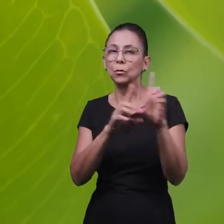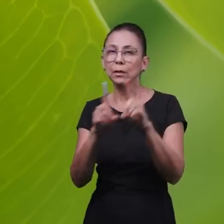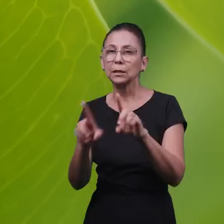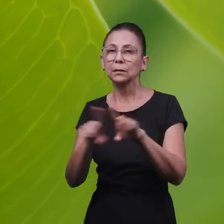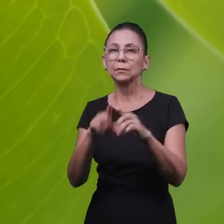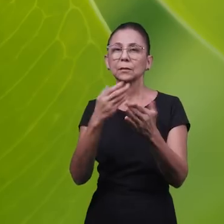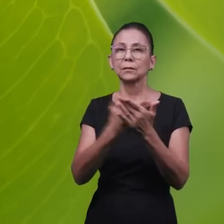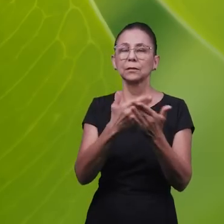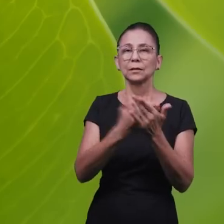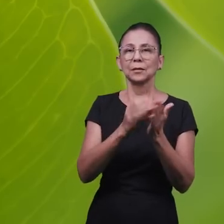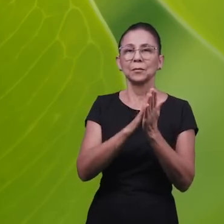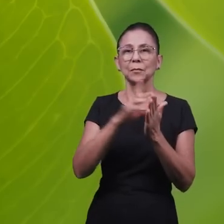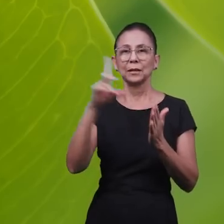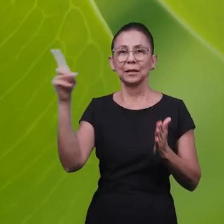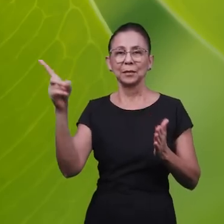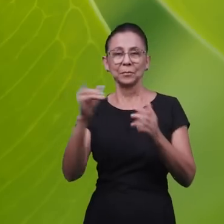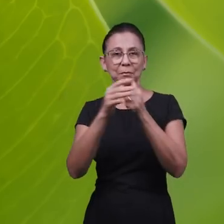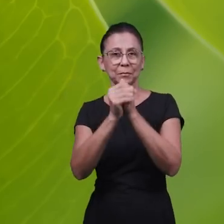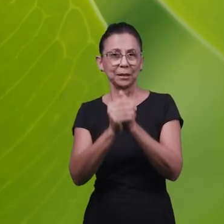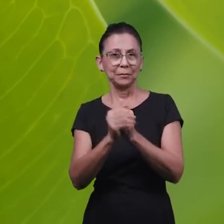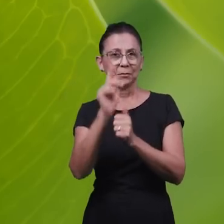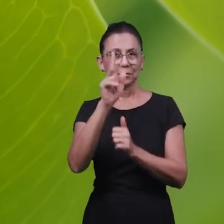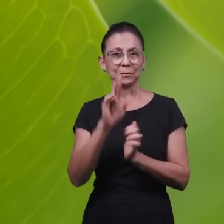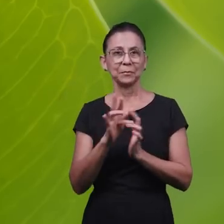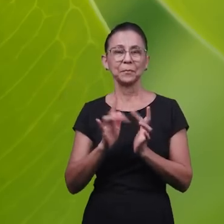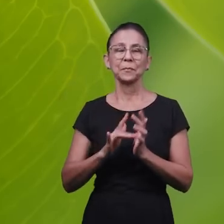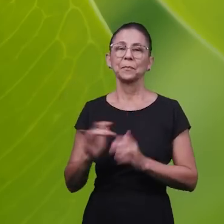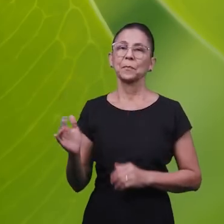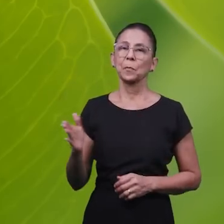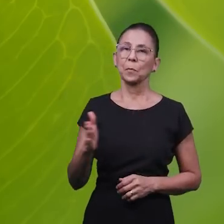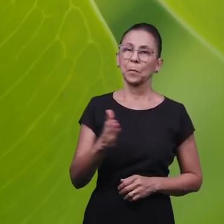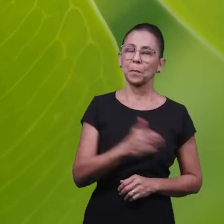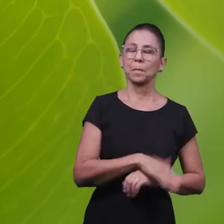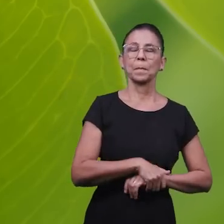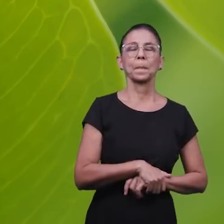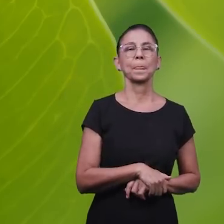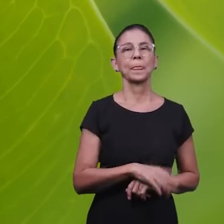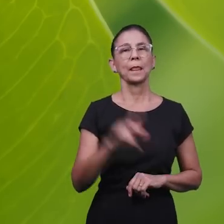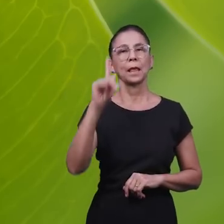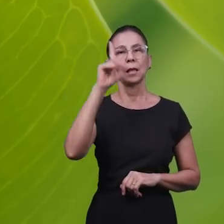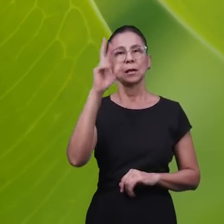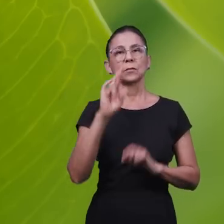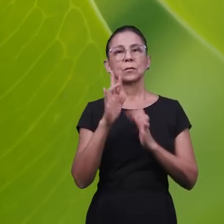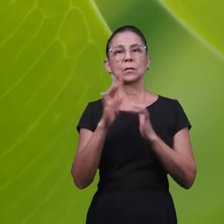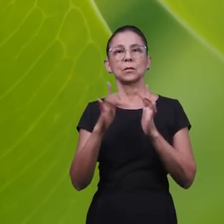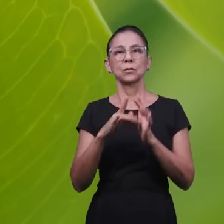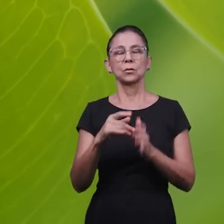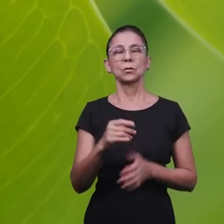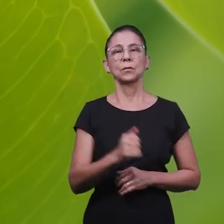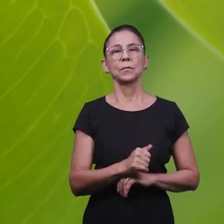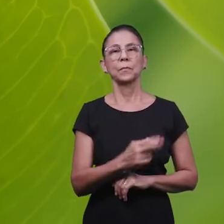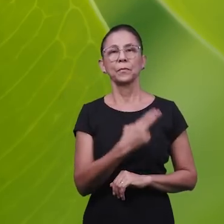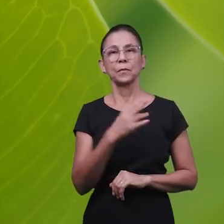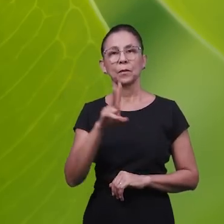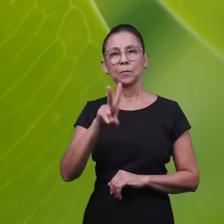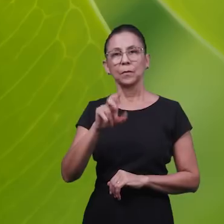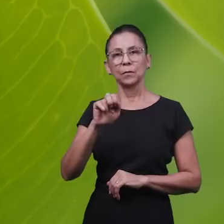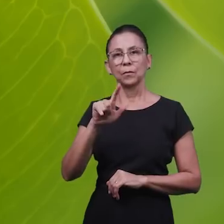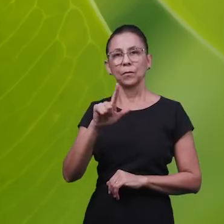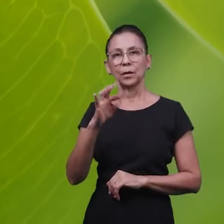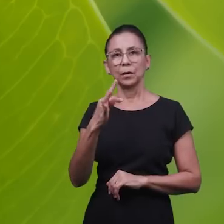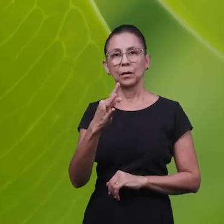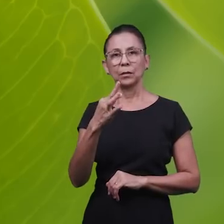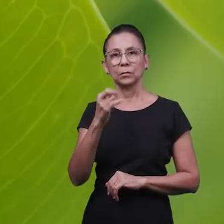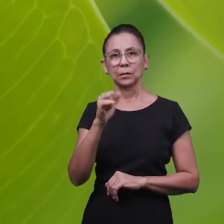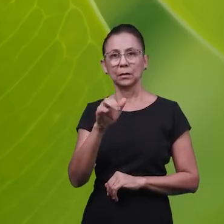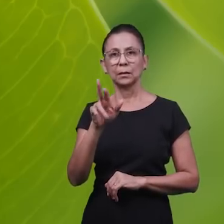doutrinas santas do Senhor. Amém? A paz do Senhor. A paz do Senhor Jesus. Sou o Valtair, obreiro da Igreja Cristã Maranata,